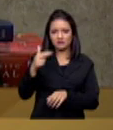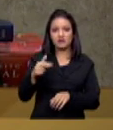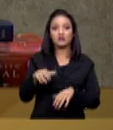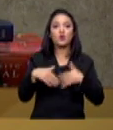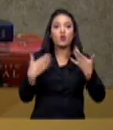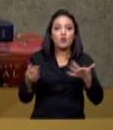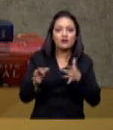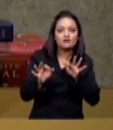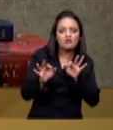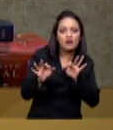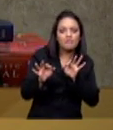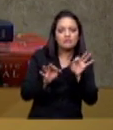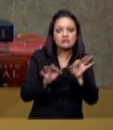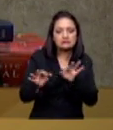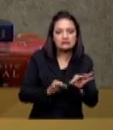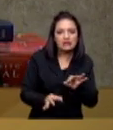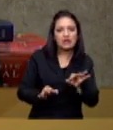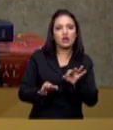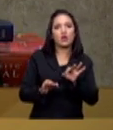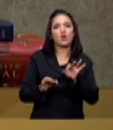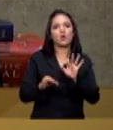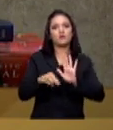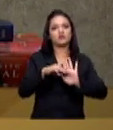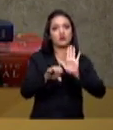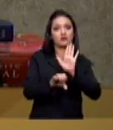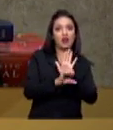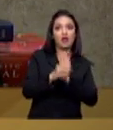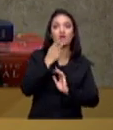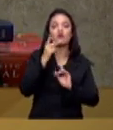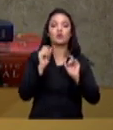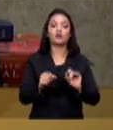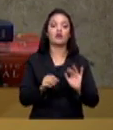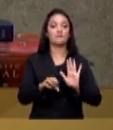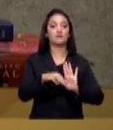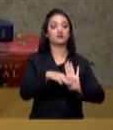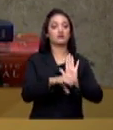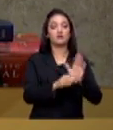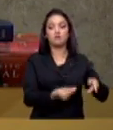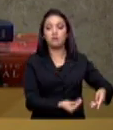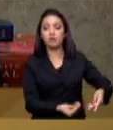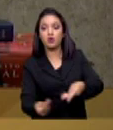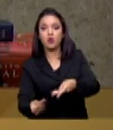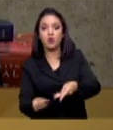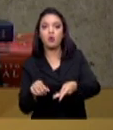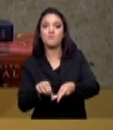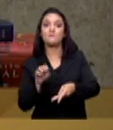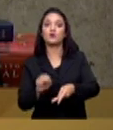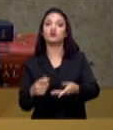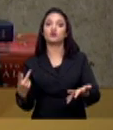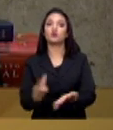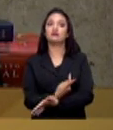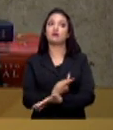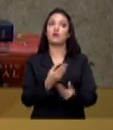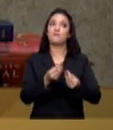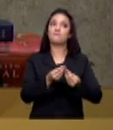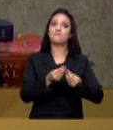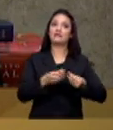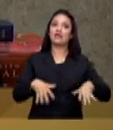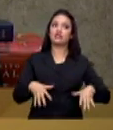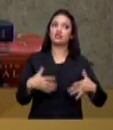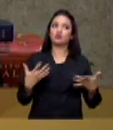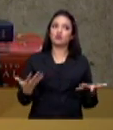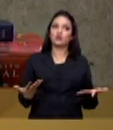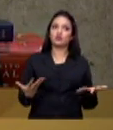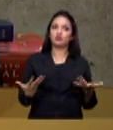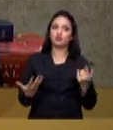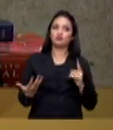cautelar, assentando que, ao deferir uma medida cautelar, poderia criar um prejuízo para o requerido.